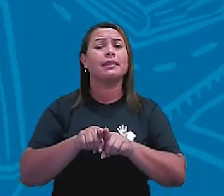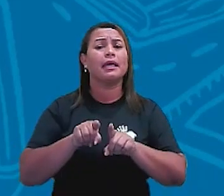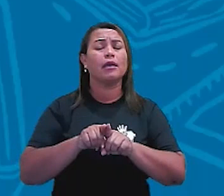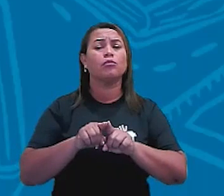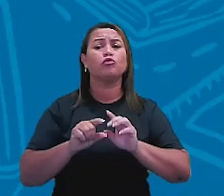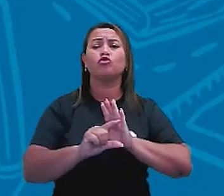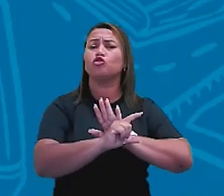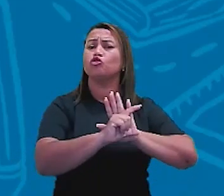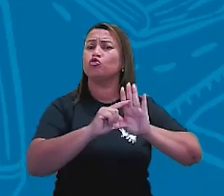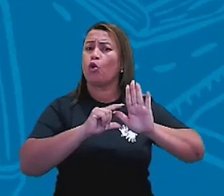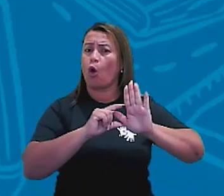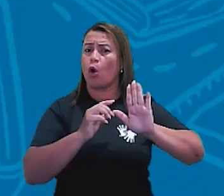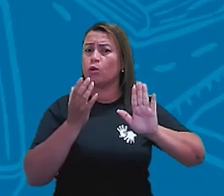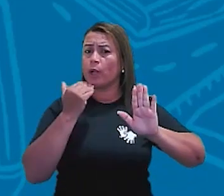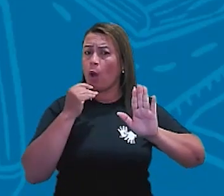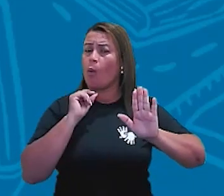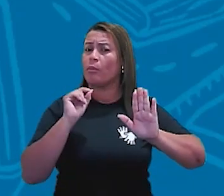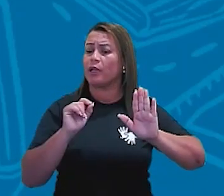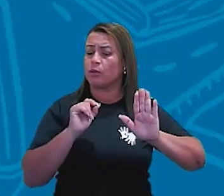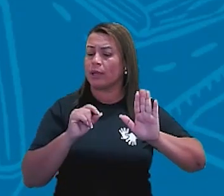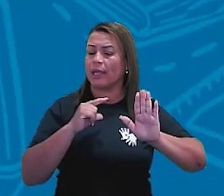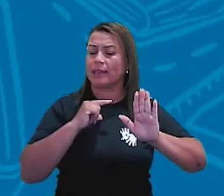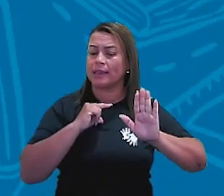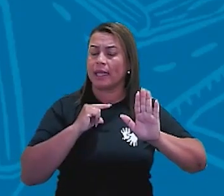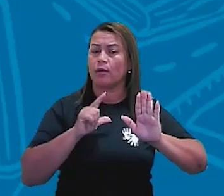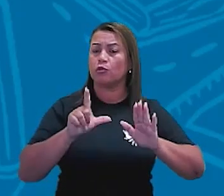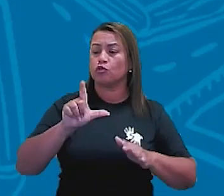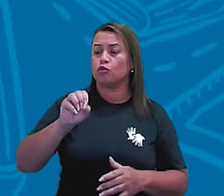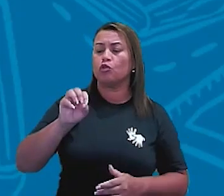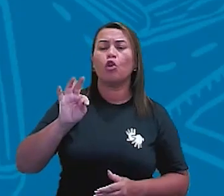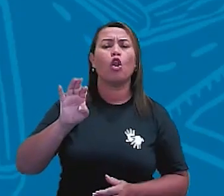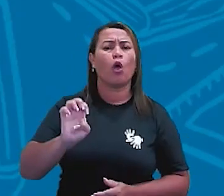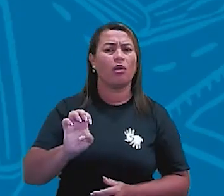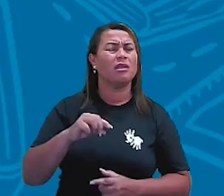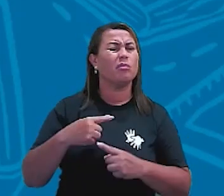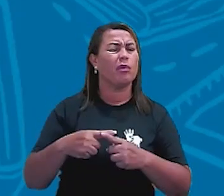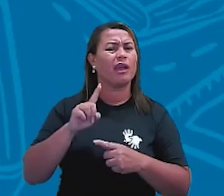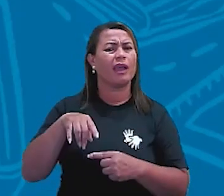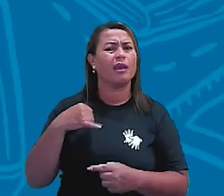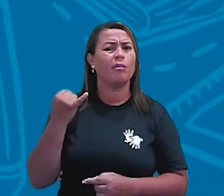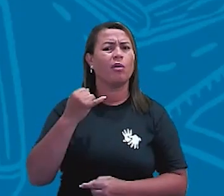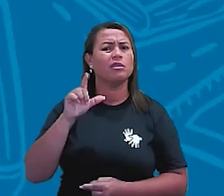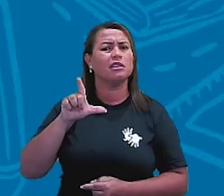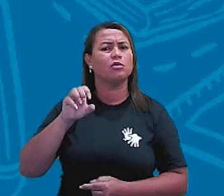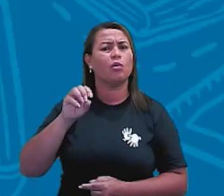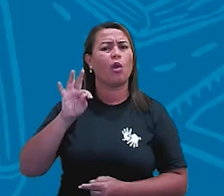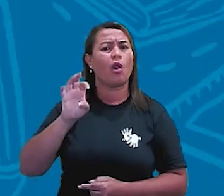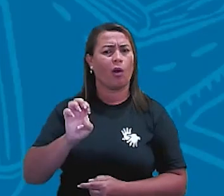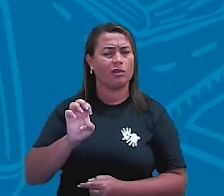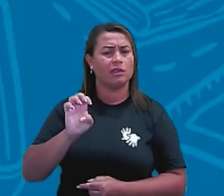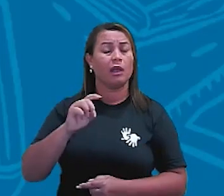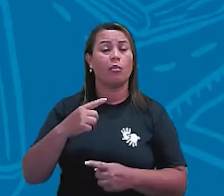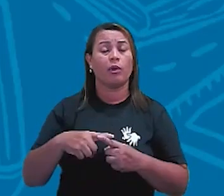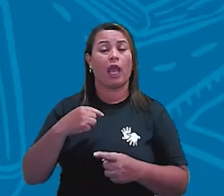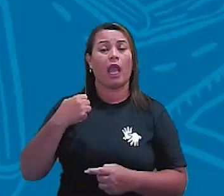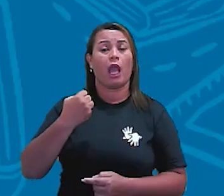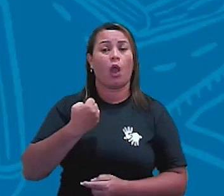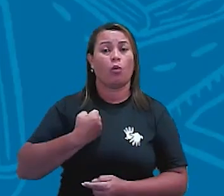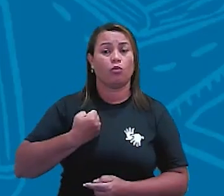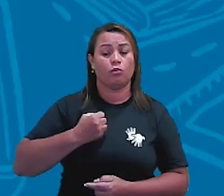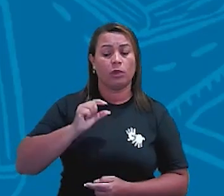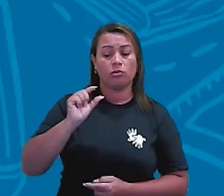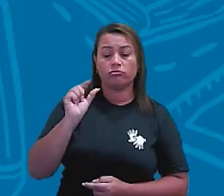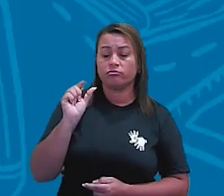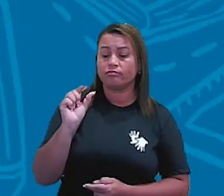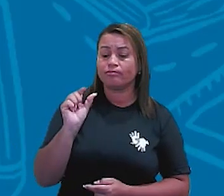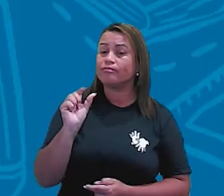do alimento que a gente precisa observar? O lote do produto, Por que é importante o lote do produto? É um númerozinho, que faz parte aí